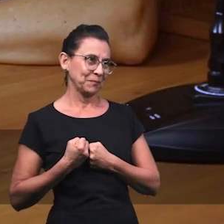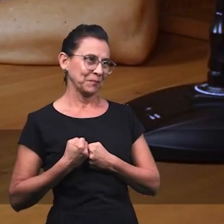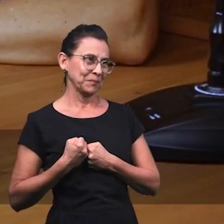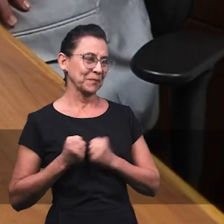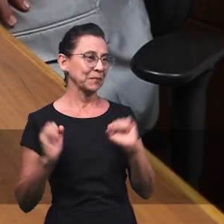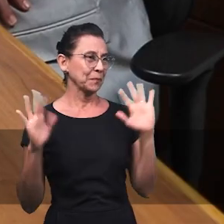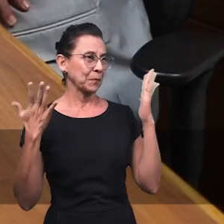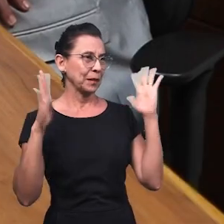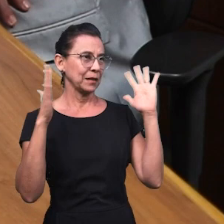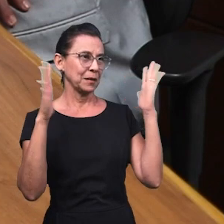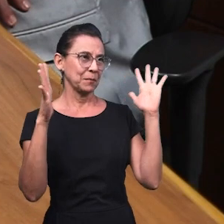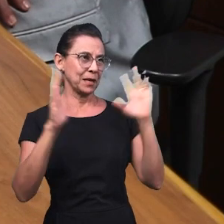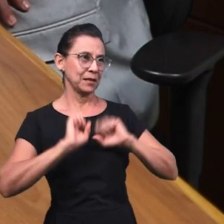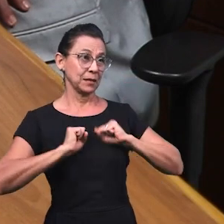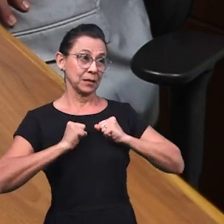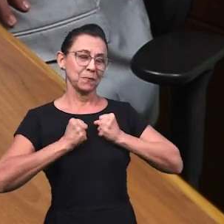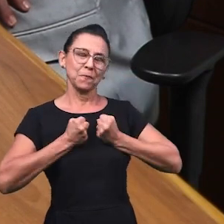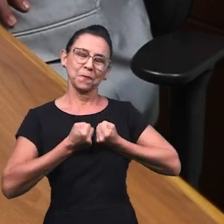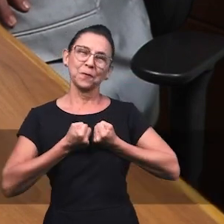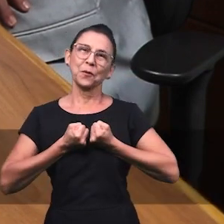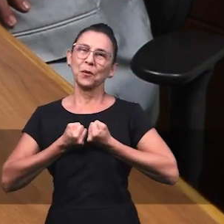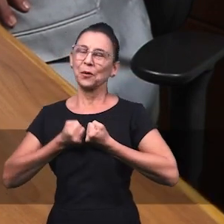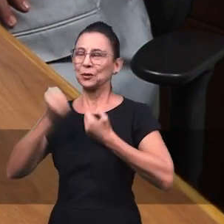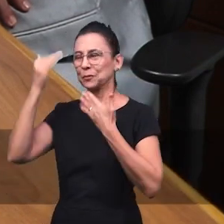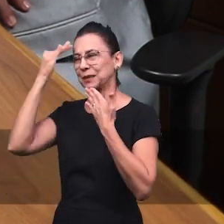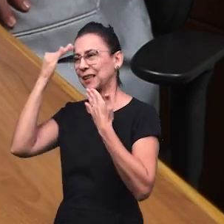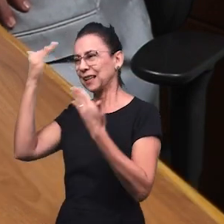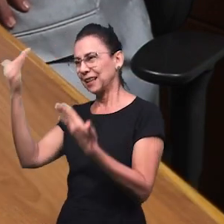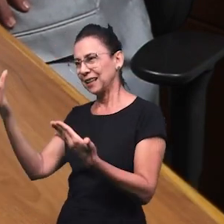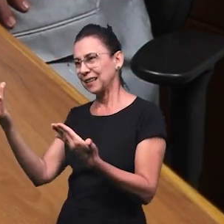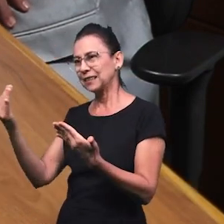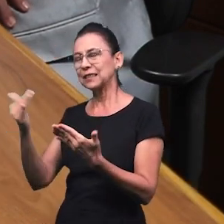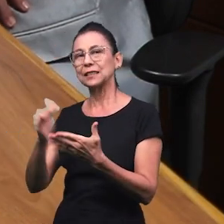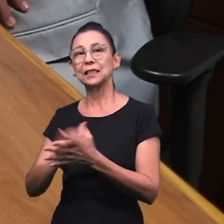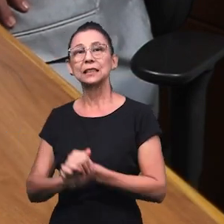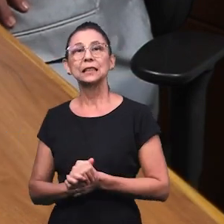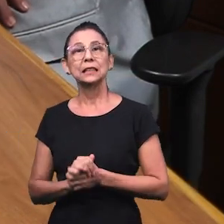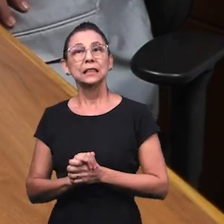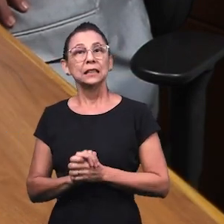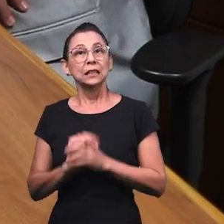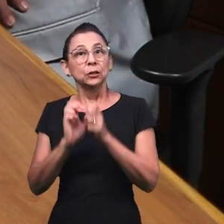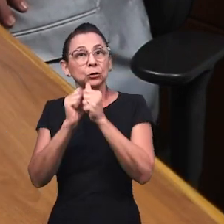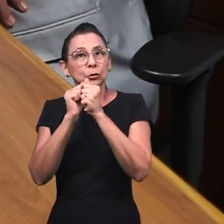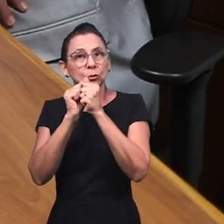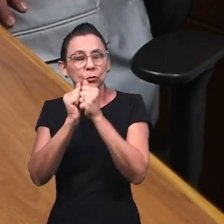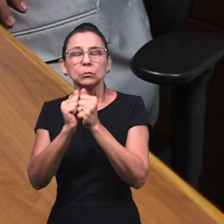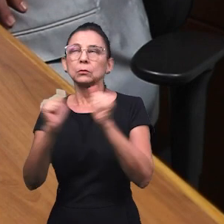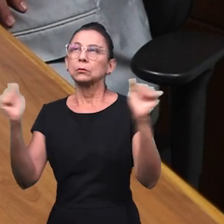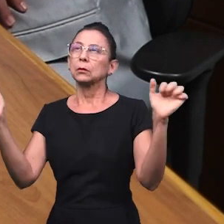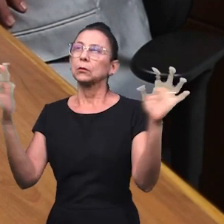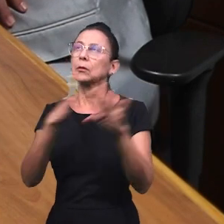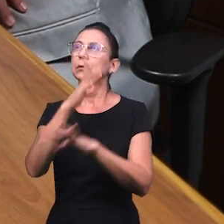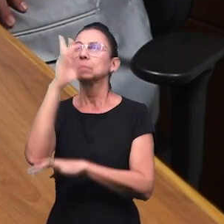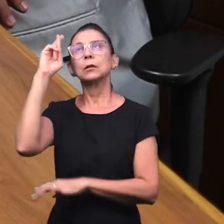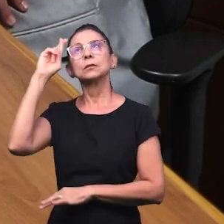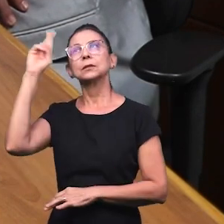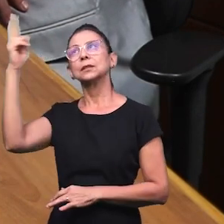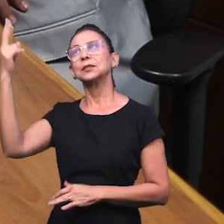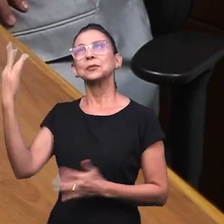Prazer. Parabéns pelo seu esforço. Obrigado. Né? E podemos juntos glorificar ao